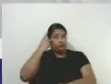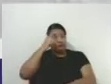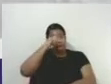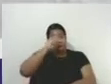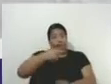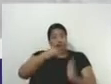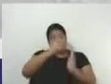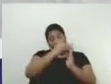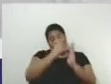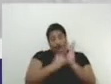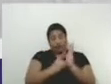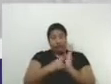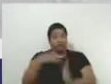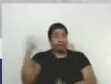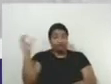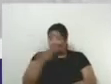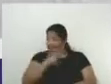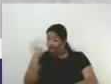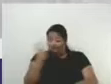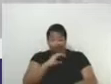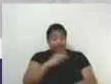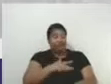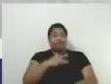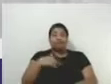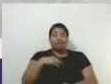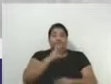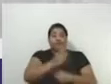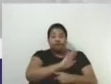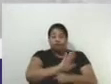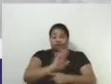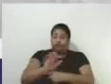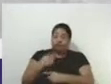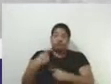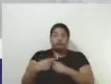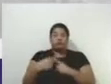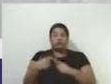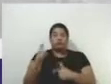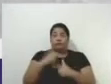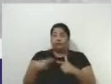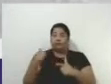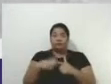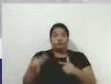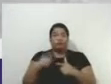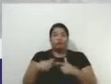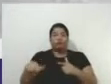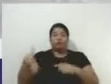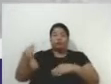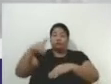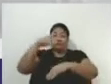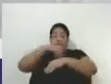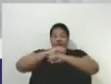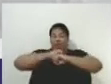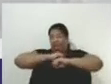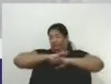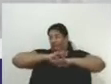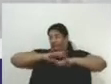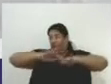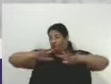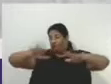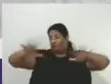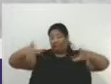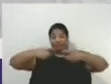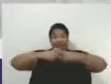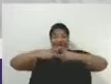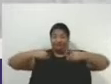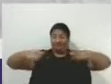emergência à saúde por conta da situação desenfreada, assustadora, que a dengue